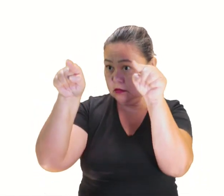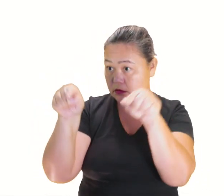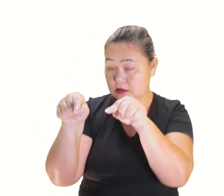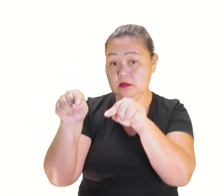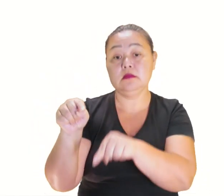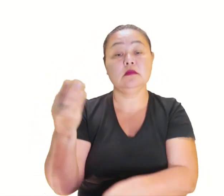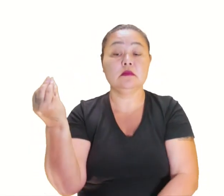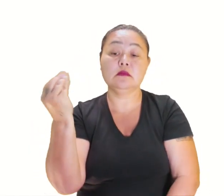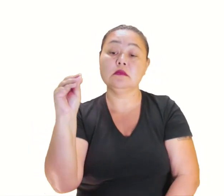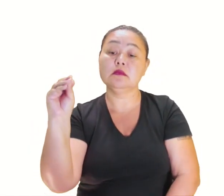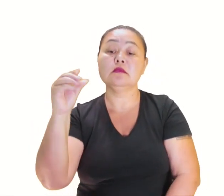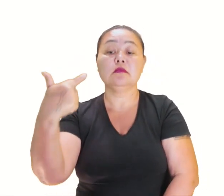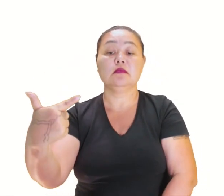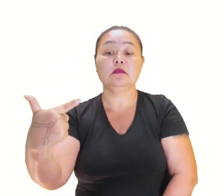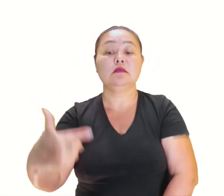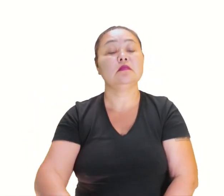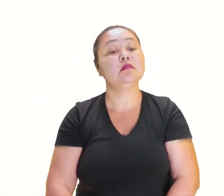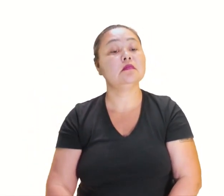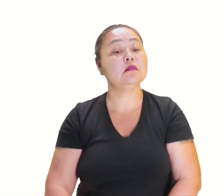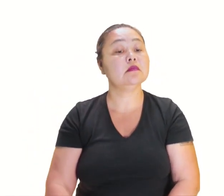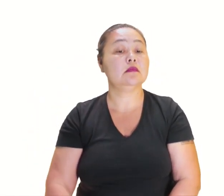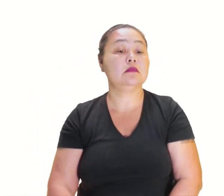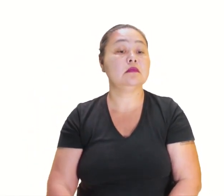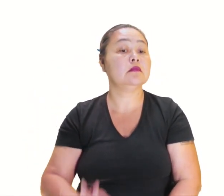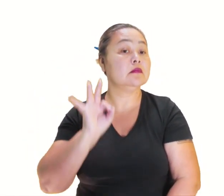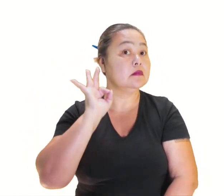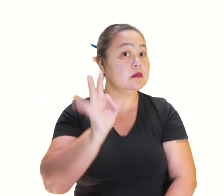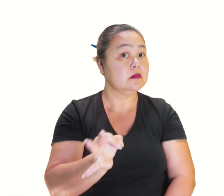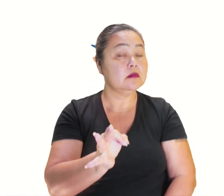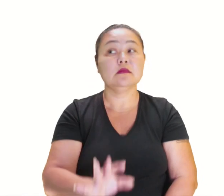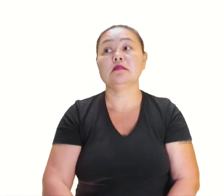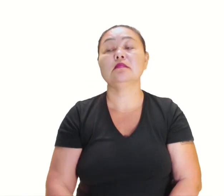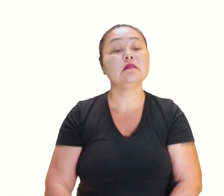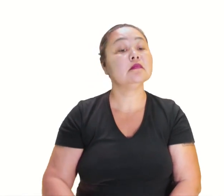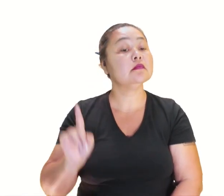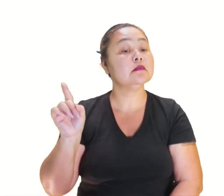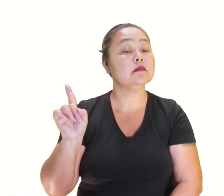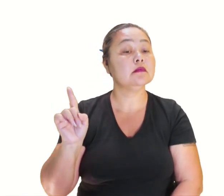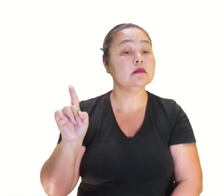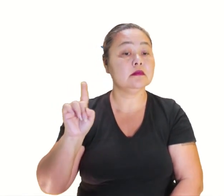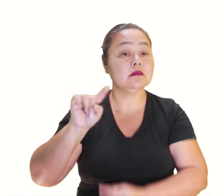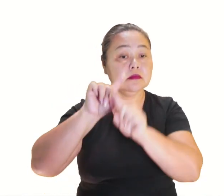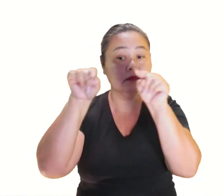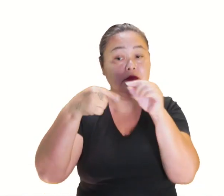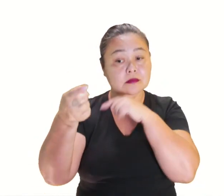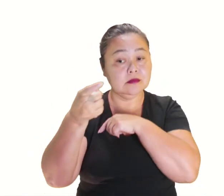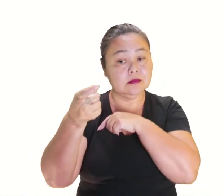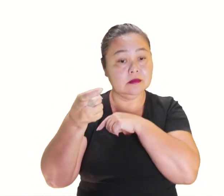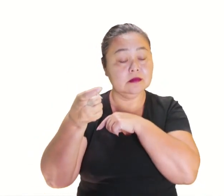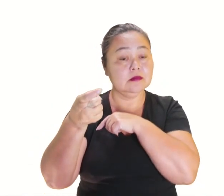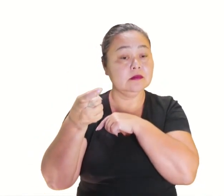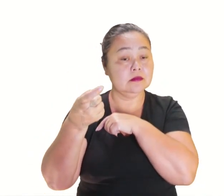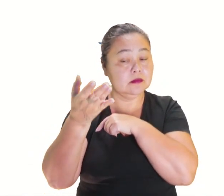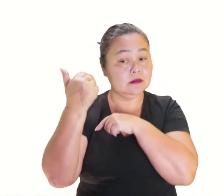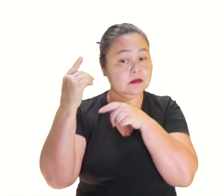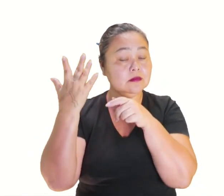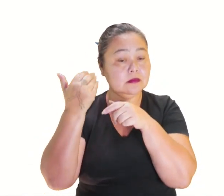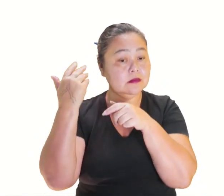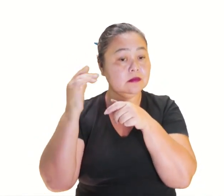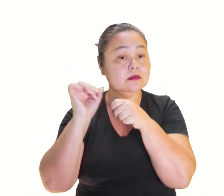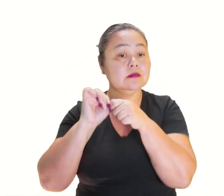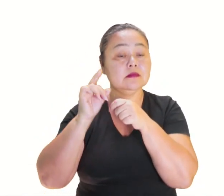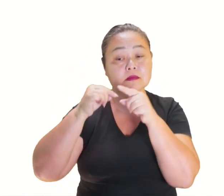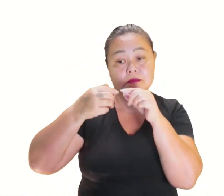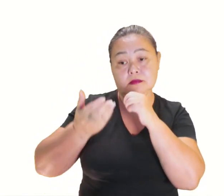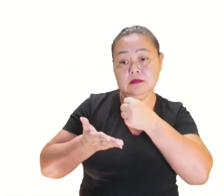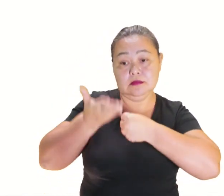parênteses e vou substituir por 2. 2, certo? Ó, tá vendo aqui onde teve o x? Vamos lá, vamos fazer primeiro